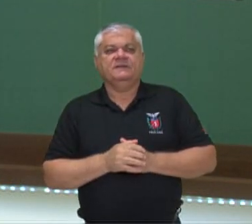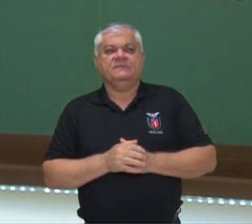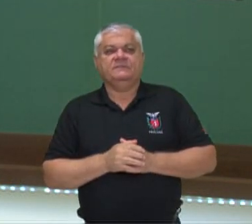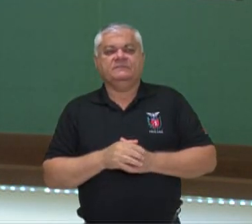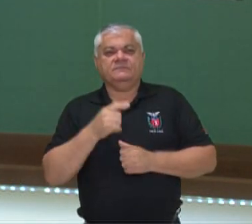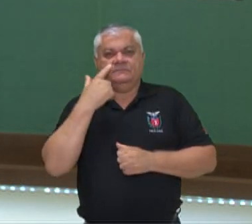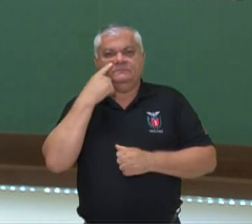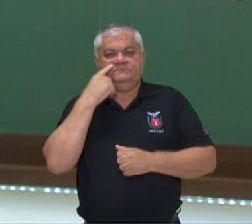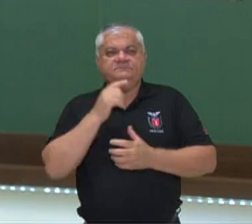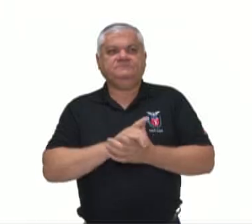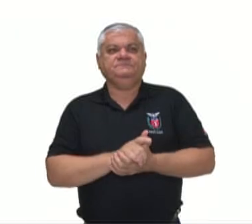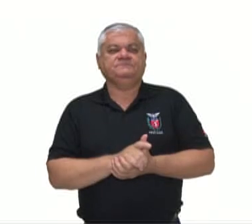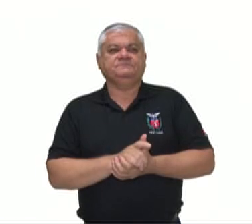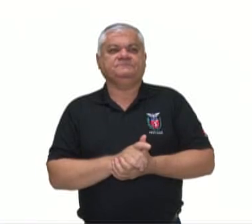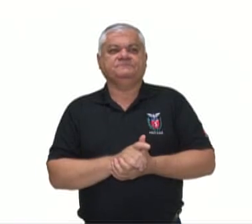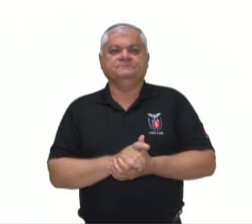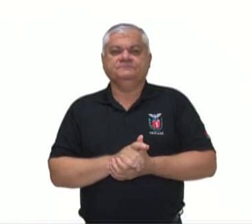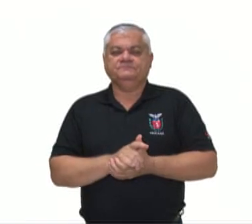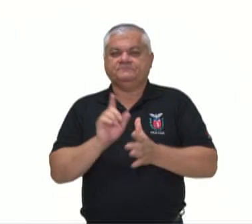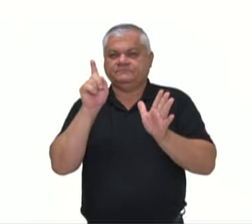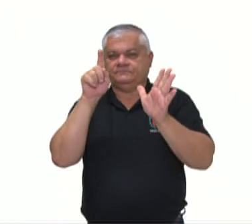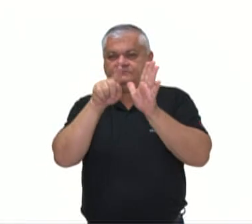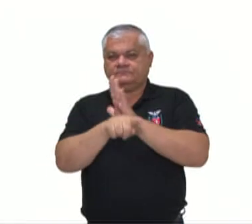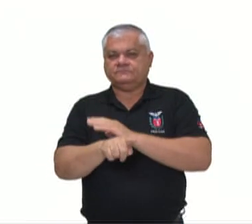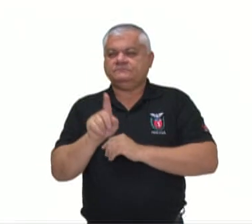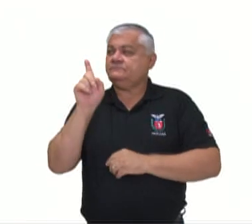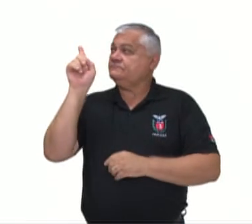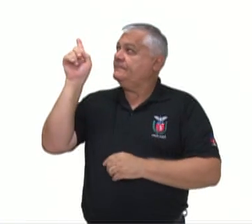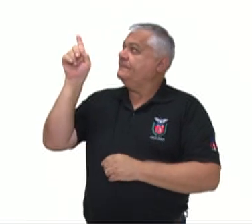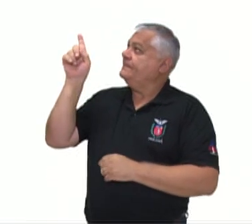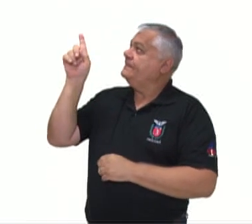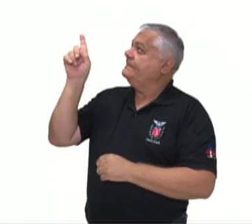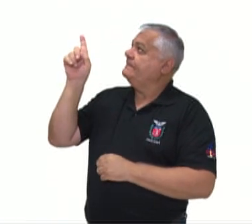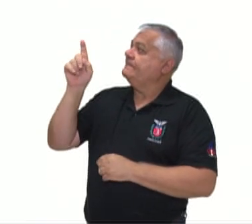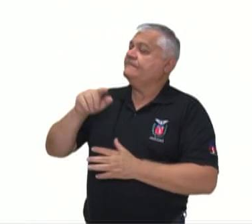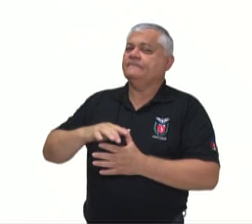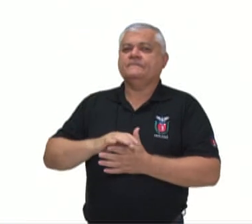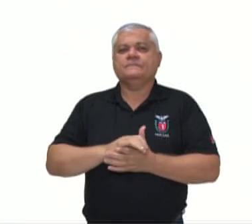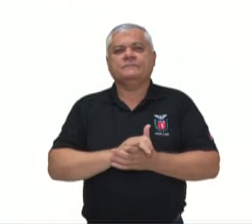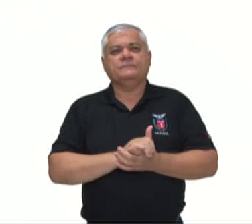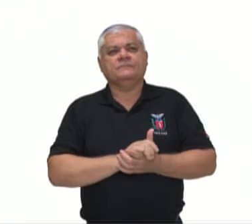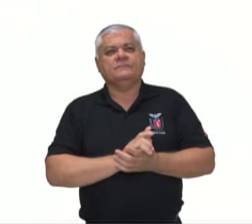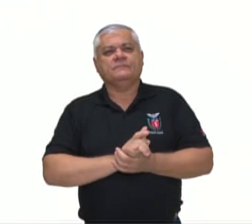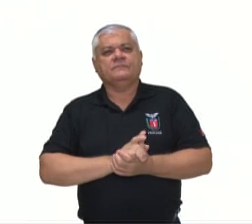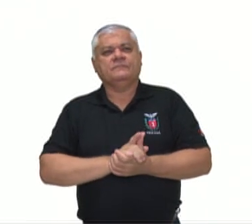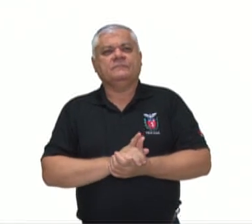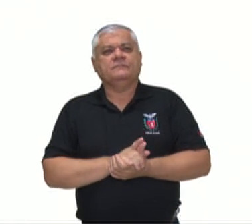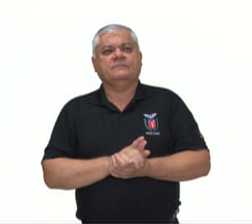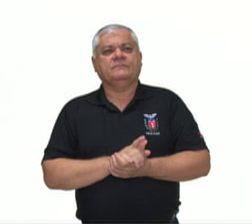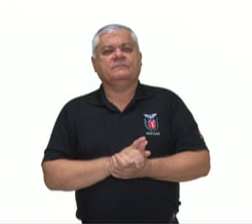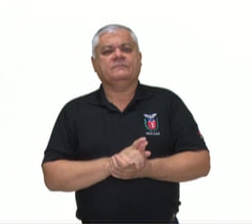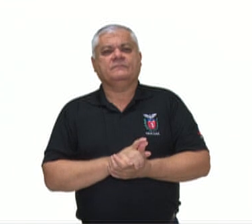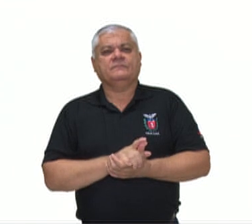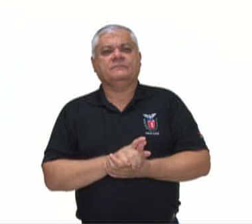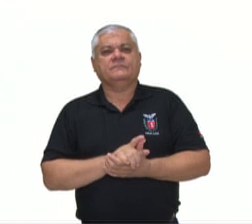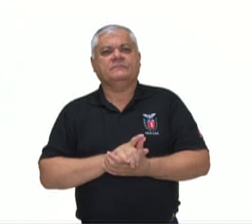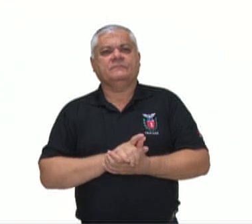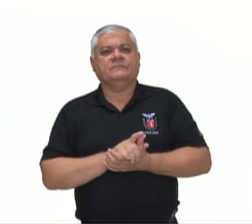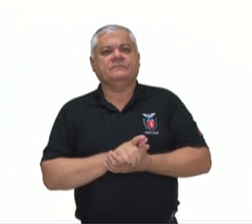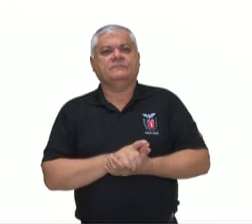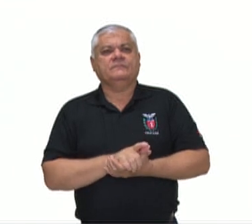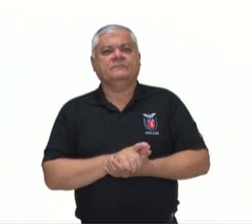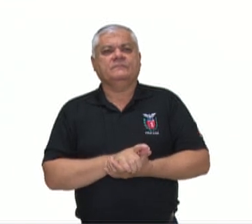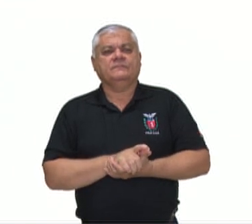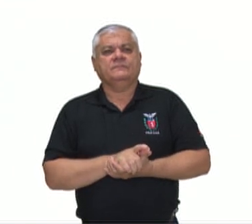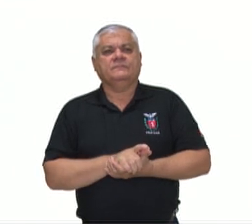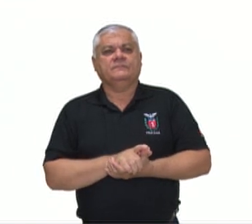nosso warm-up. Eu tenho a seguinte pergunta aqui, olha só. Do you happen to know where the 6 last Olympics Games